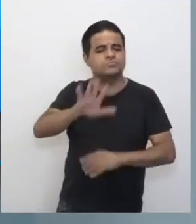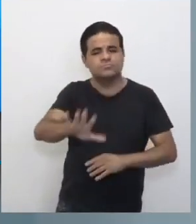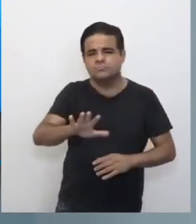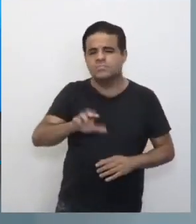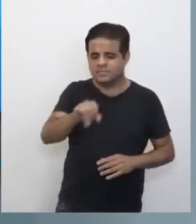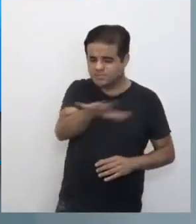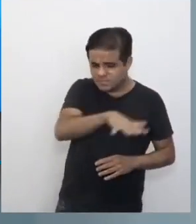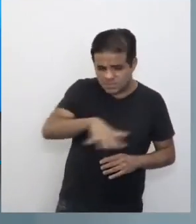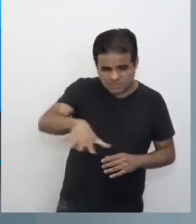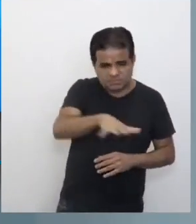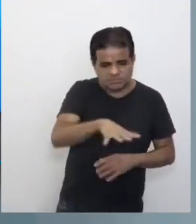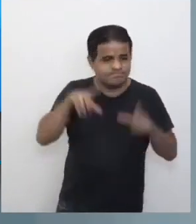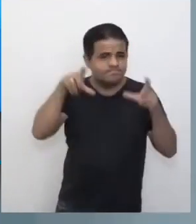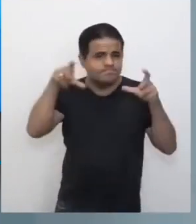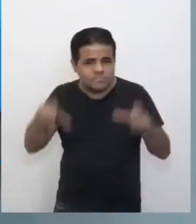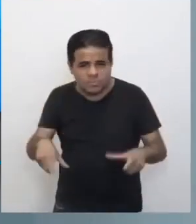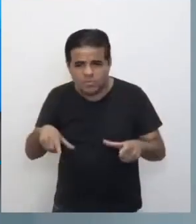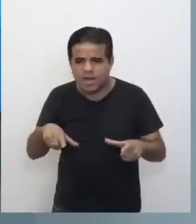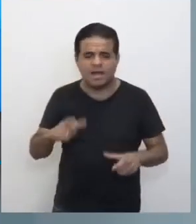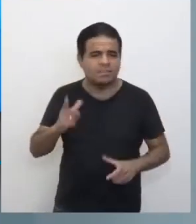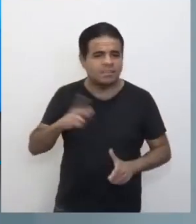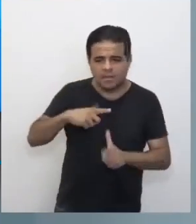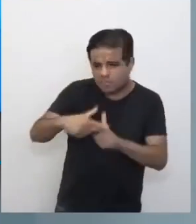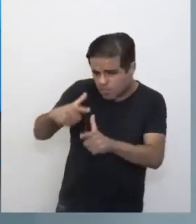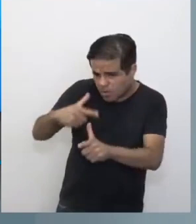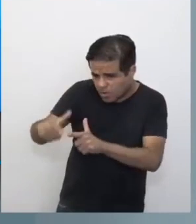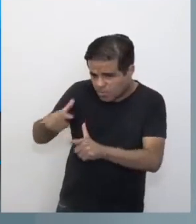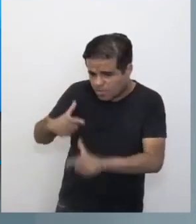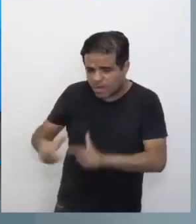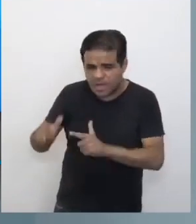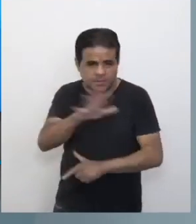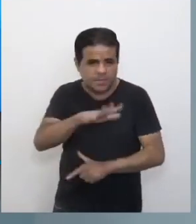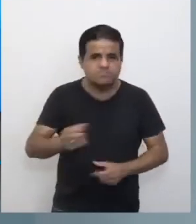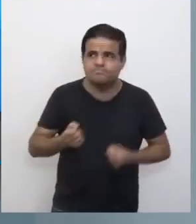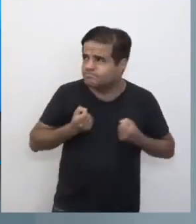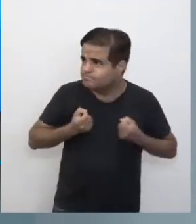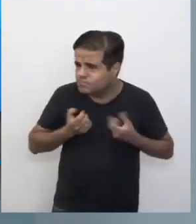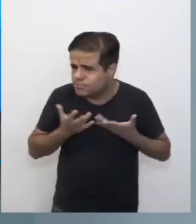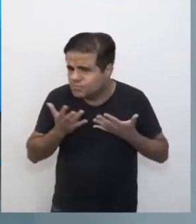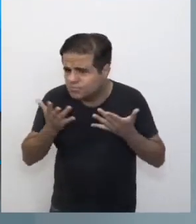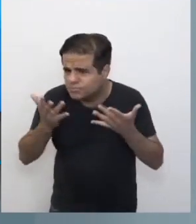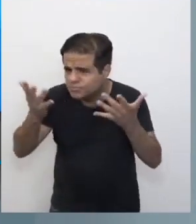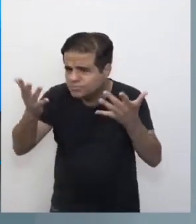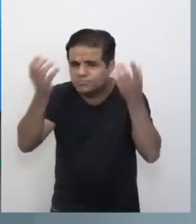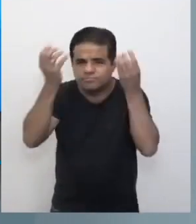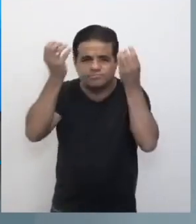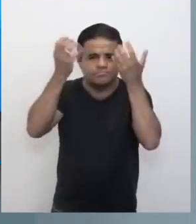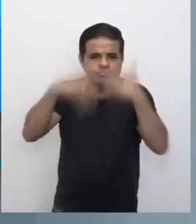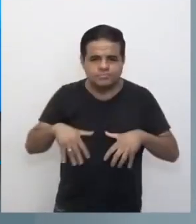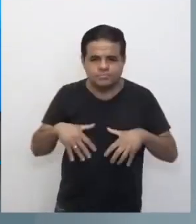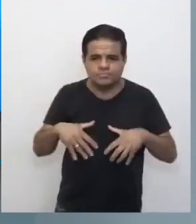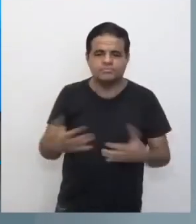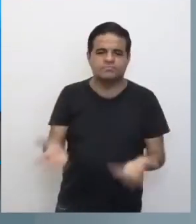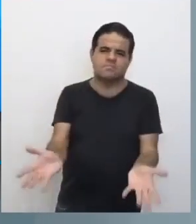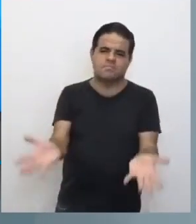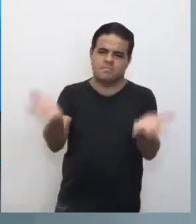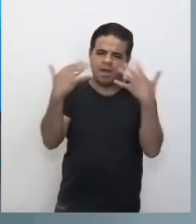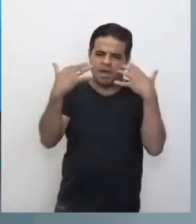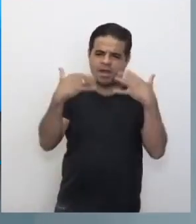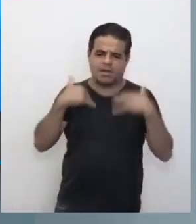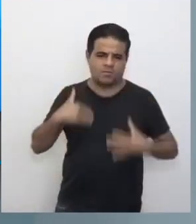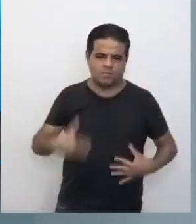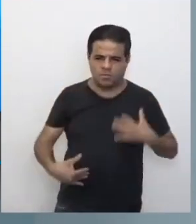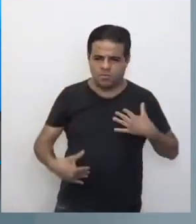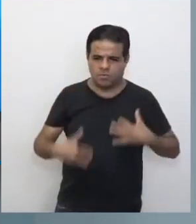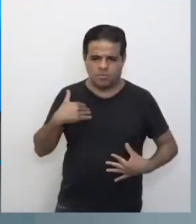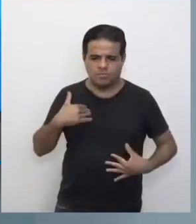em ambientes que tem problemas de poluição, vai ser maléfico, ou seja, vai trazer mais problemas para o seu corpo do